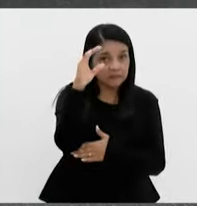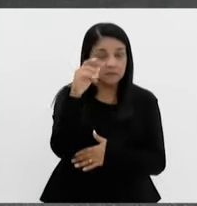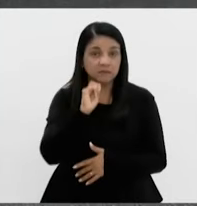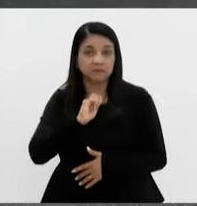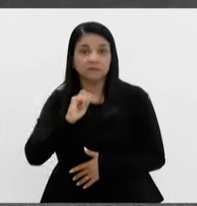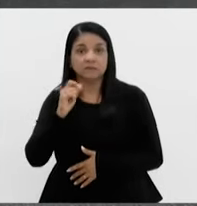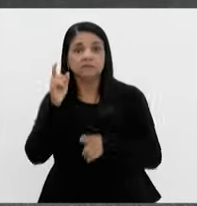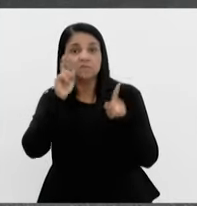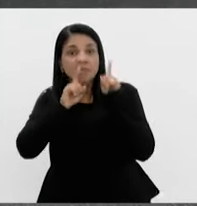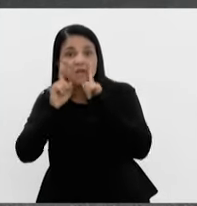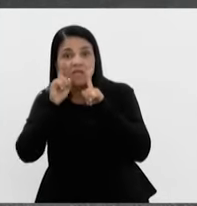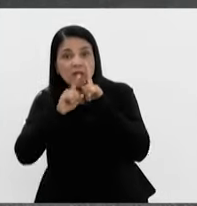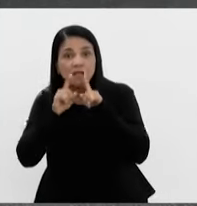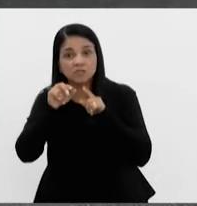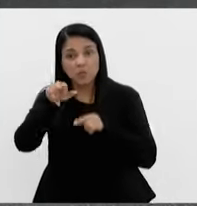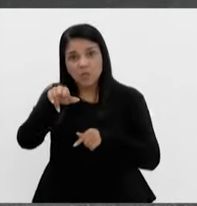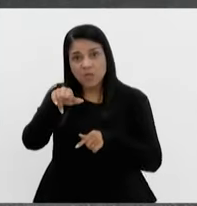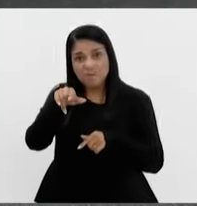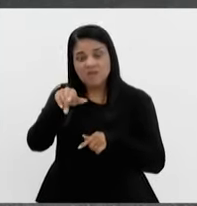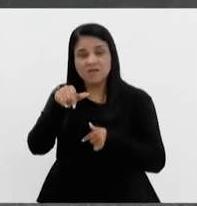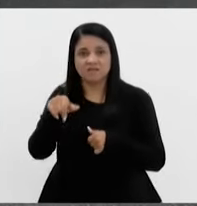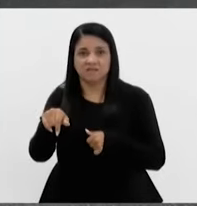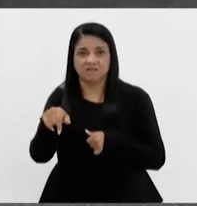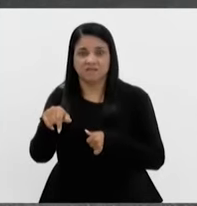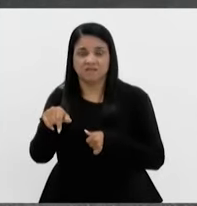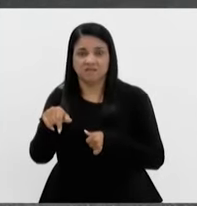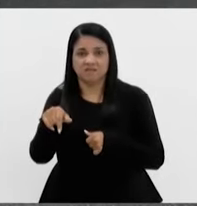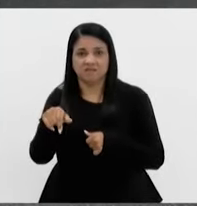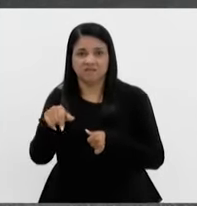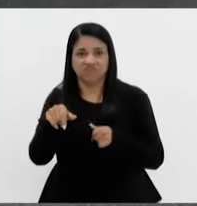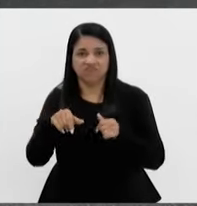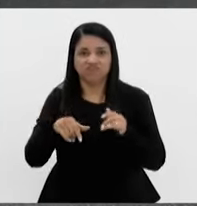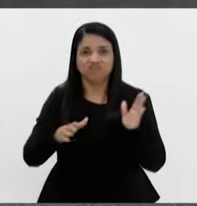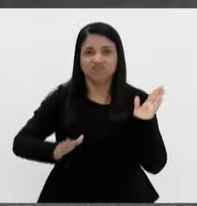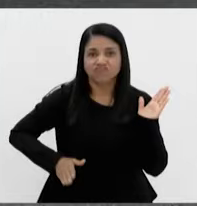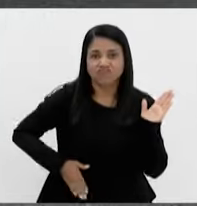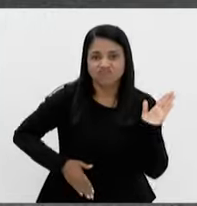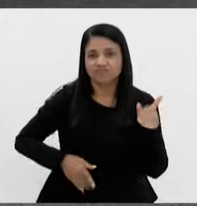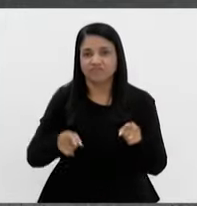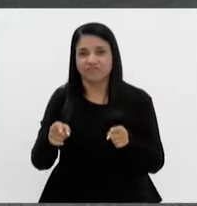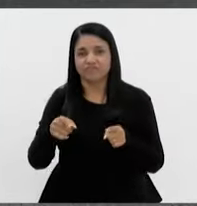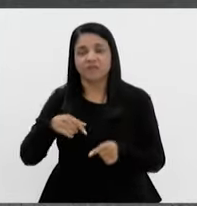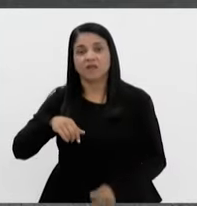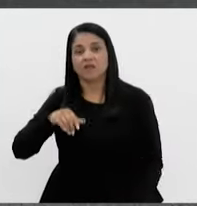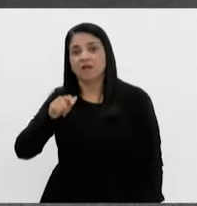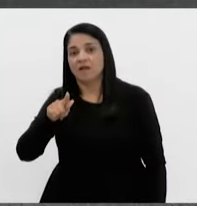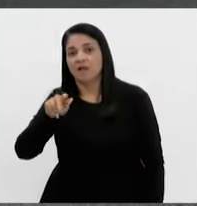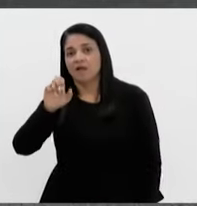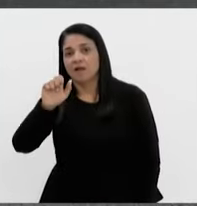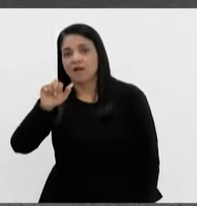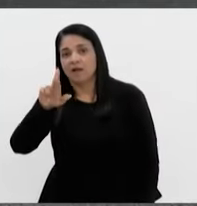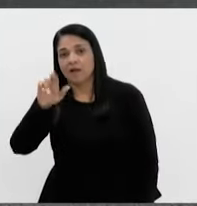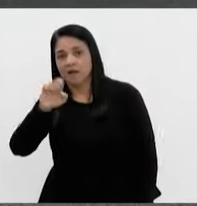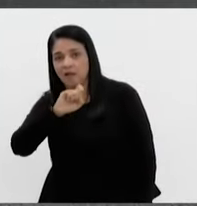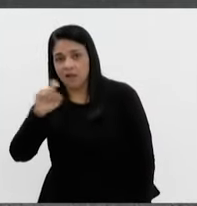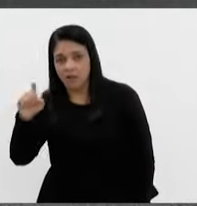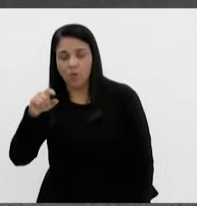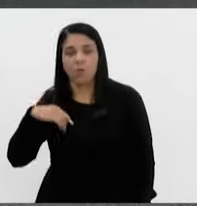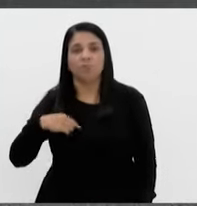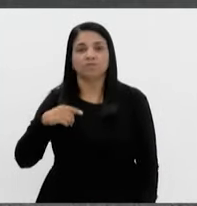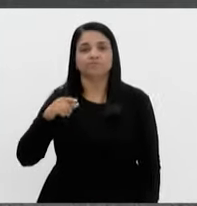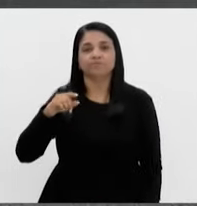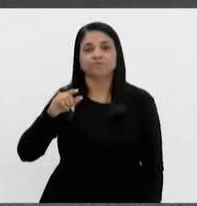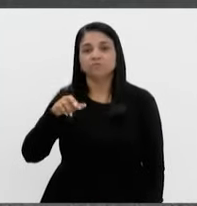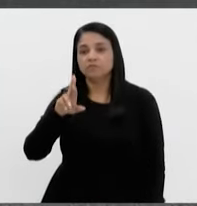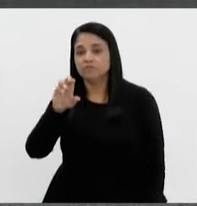São coirmãs na bandidagem Axel Rodrigo Neves Fabiano horta e wash